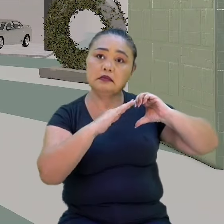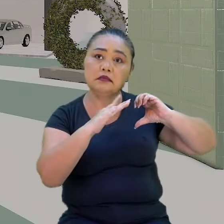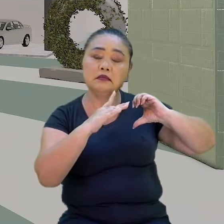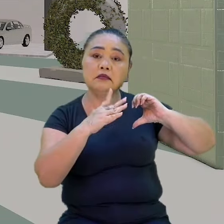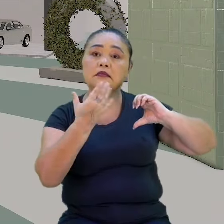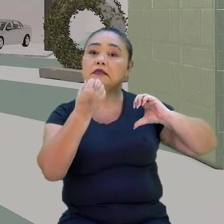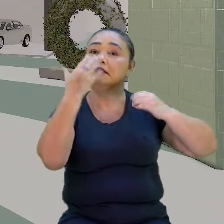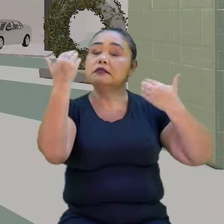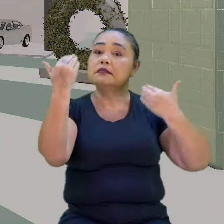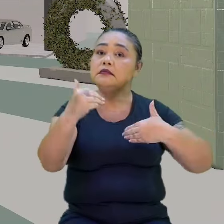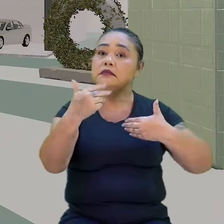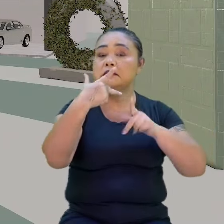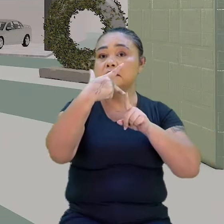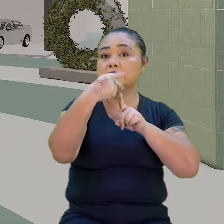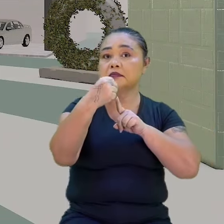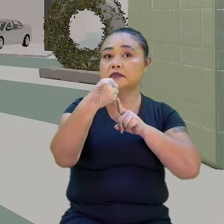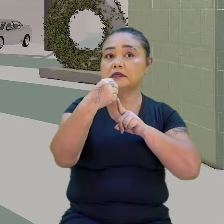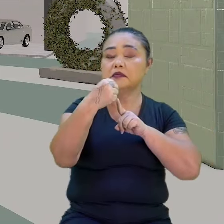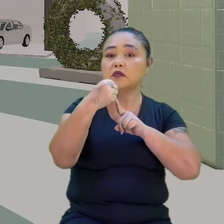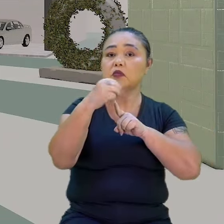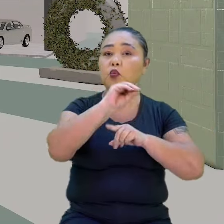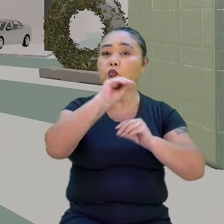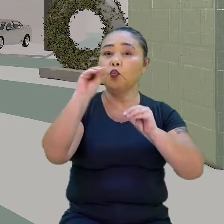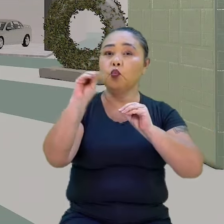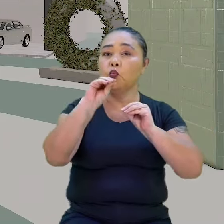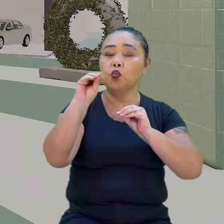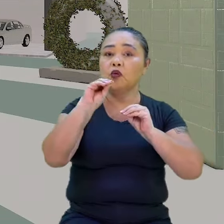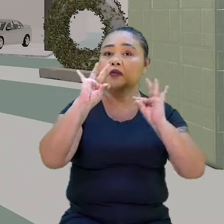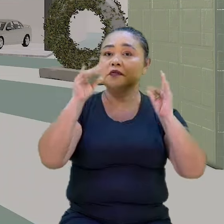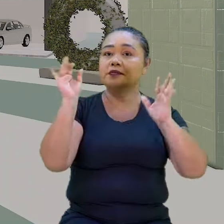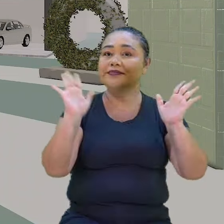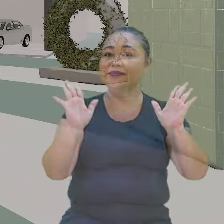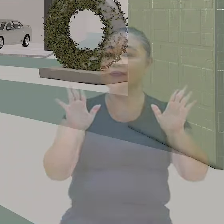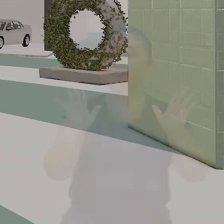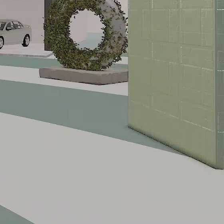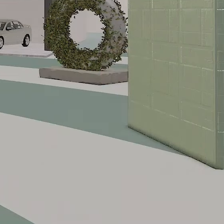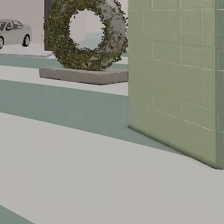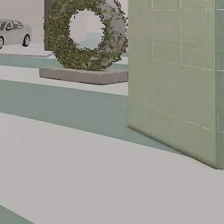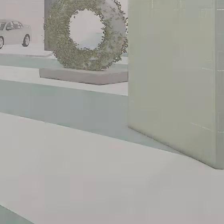avaliação beijo para todos vocês tchau tchau